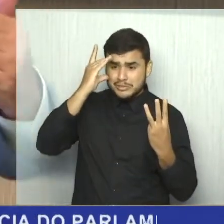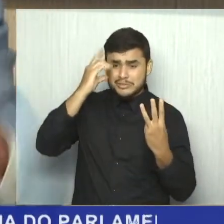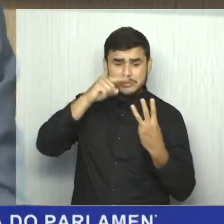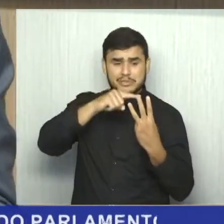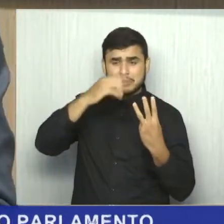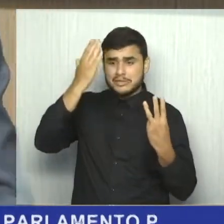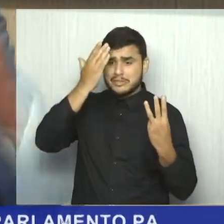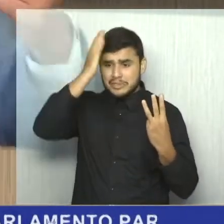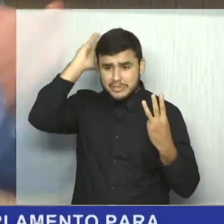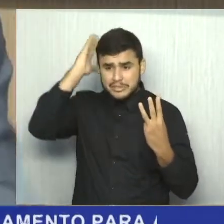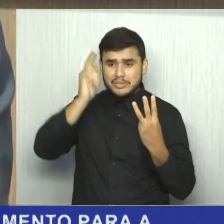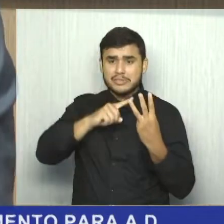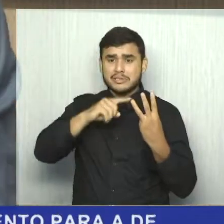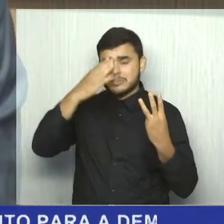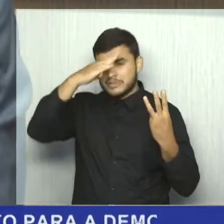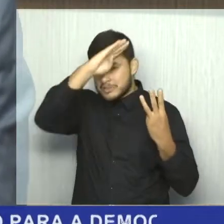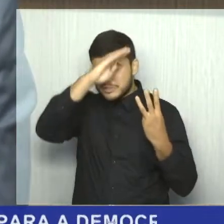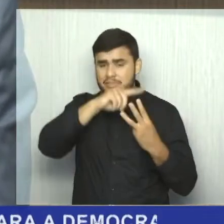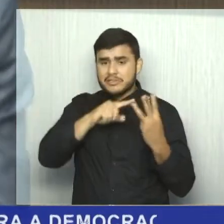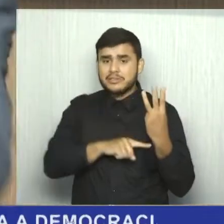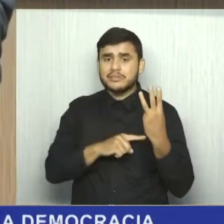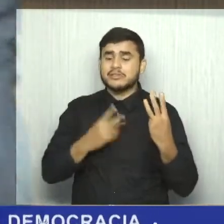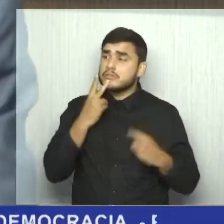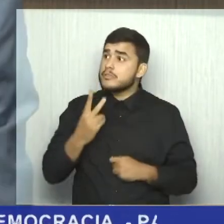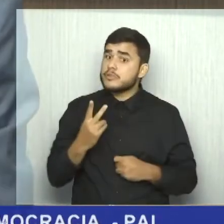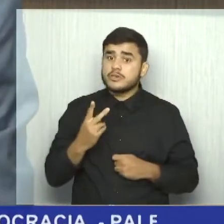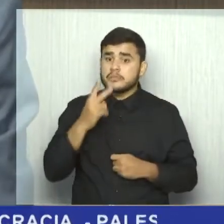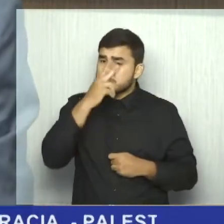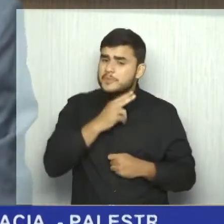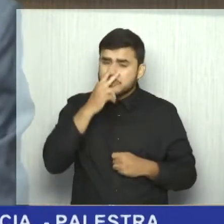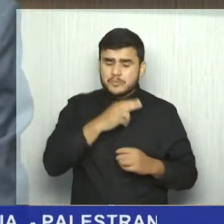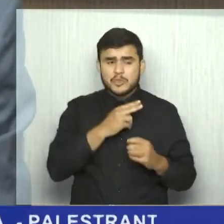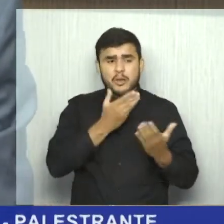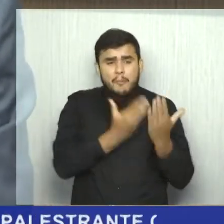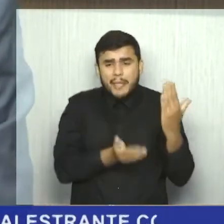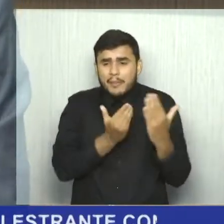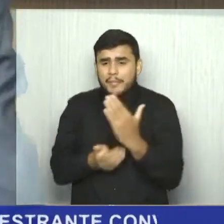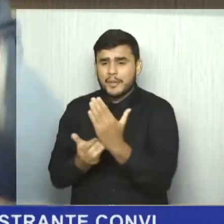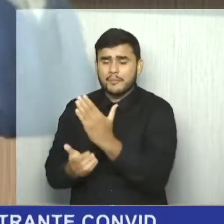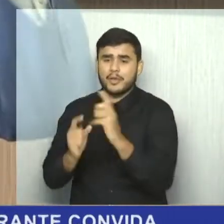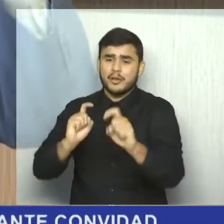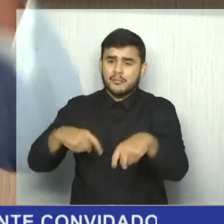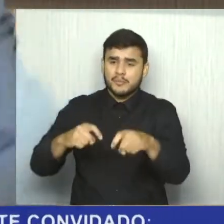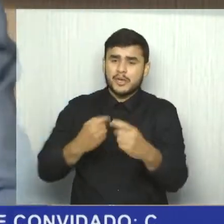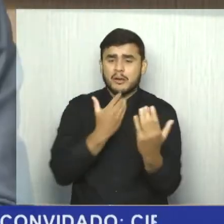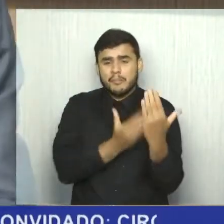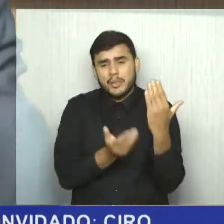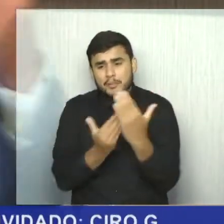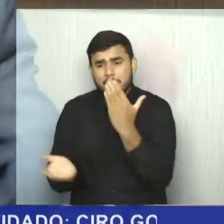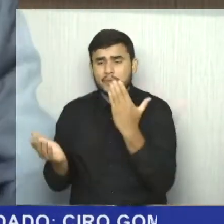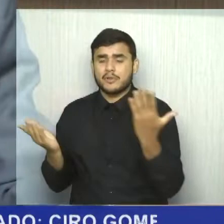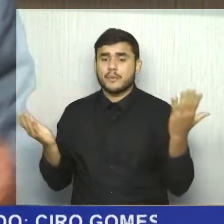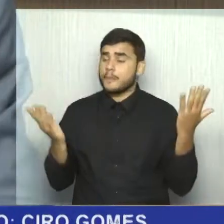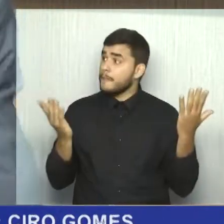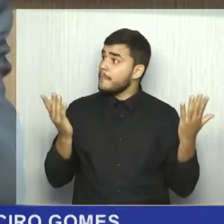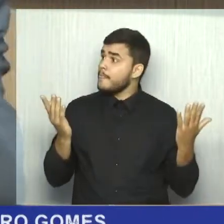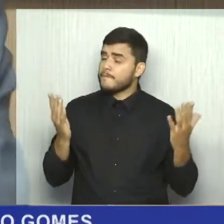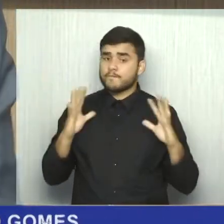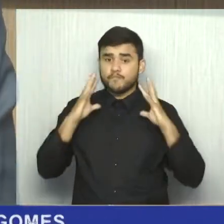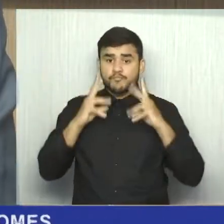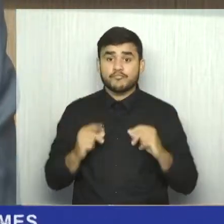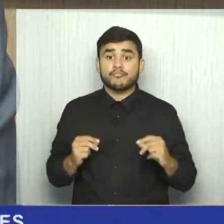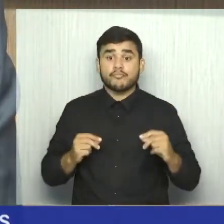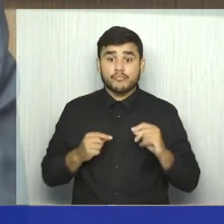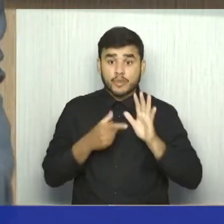caricatura, câmbio flutuante, primário, meta de inflação. Todo mundo perdendo, a agricultura perdendo, a indústria perdendo, sendo destruída. Deixa eu